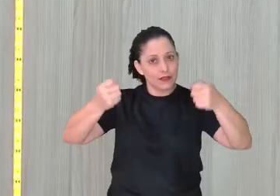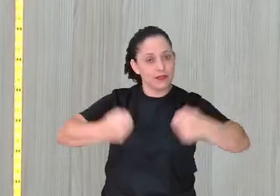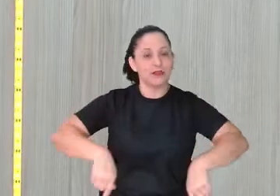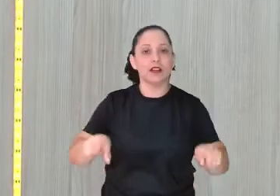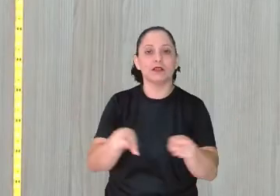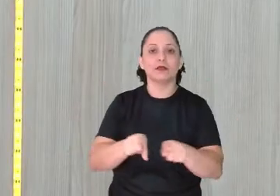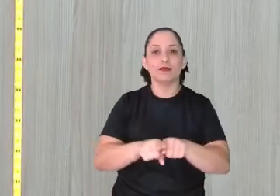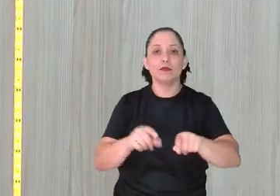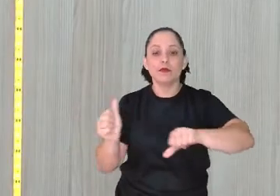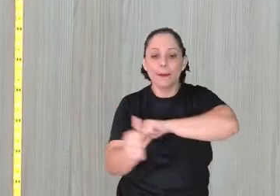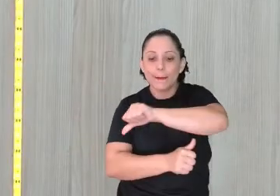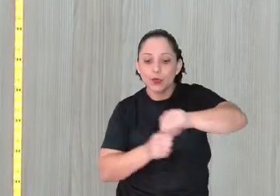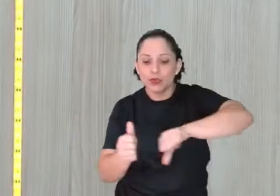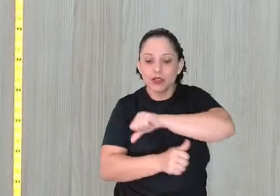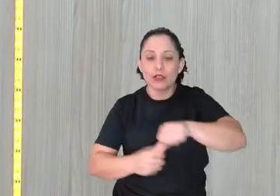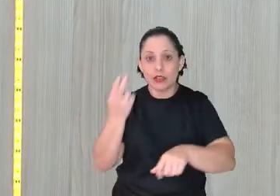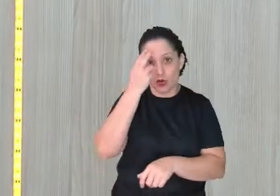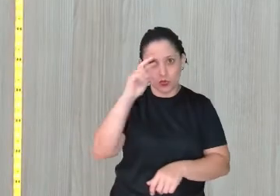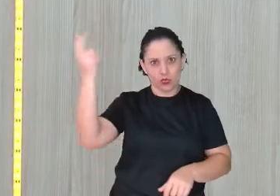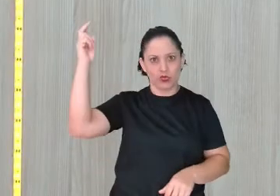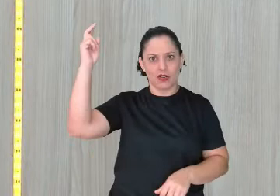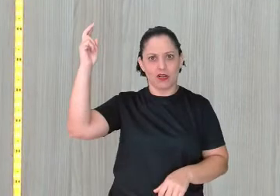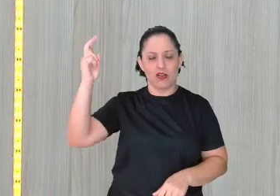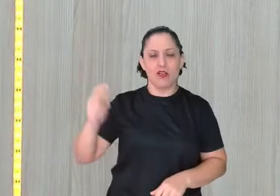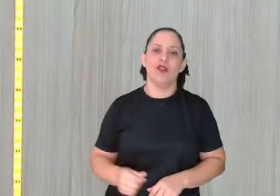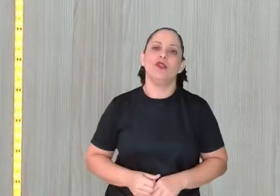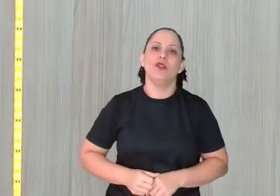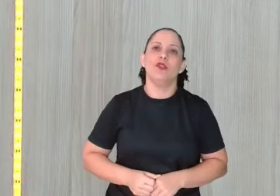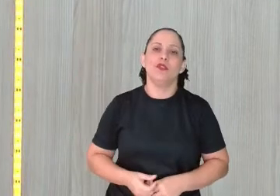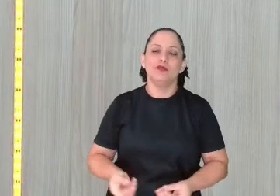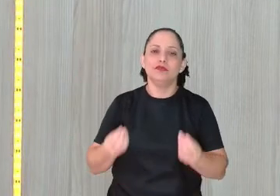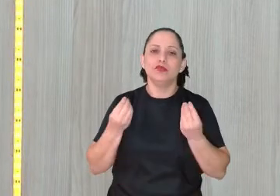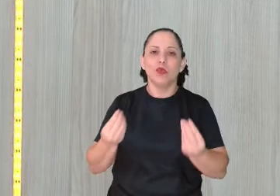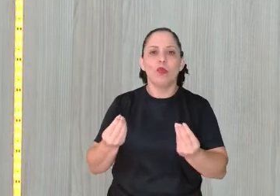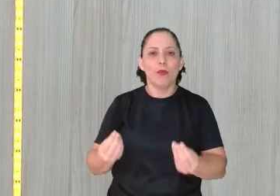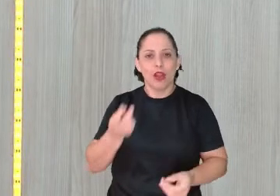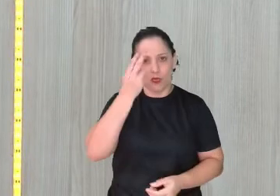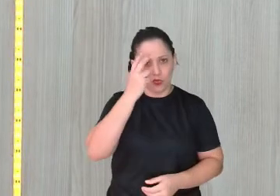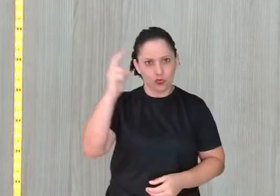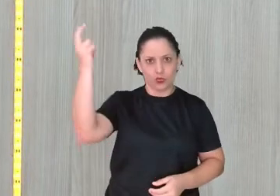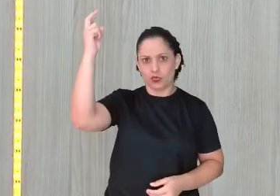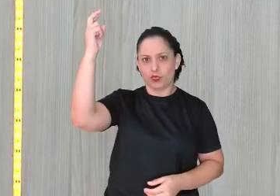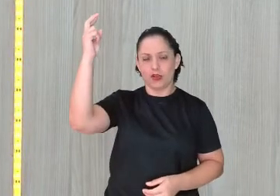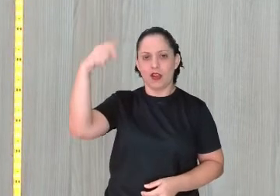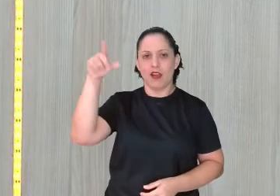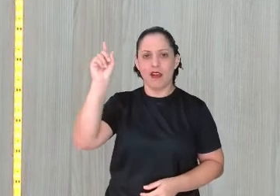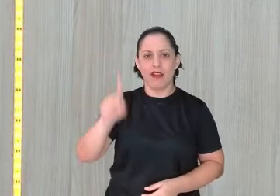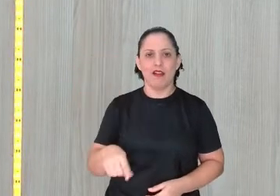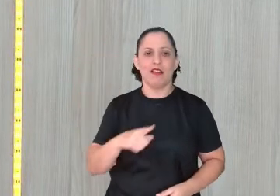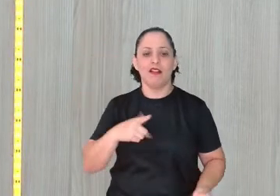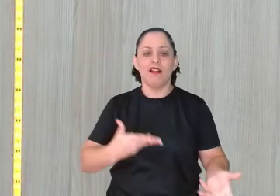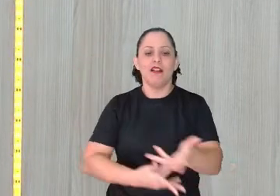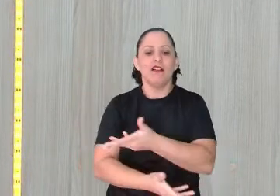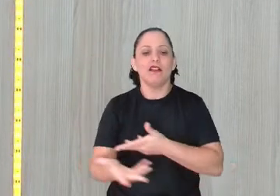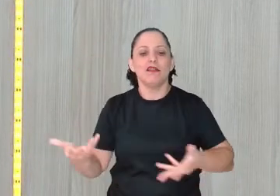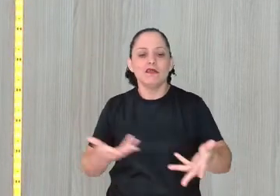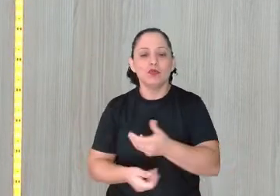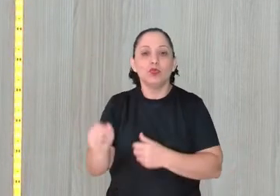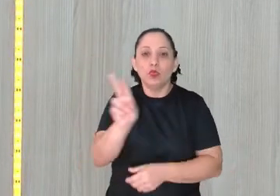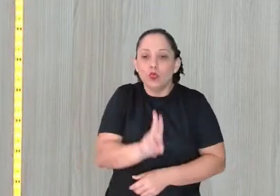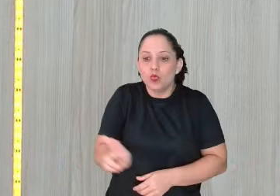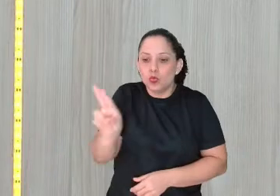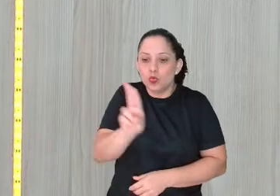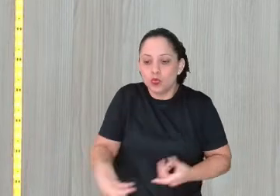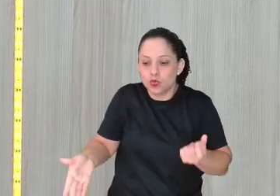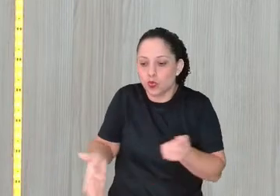ter uma mudança cultural, né? Porque enquanto a nossa cultura estiver baseada, né, nesse consumo, onde